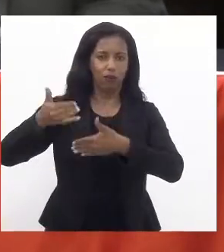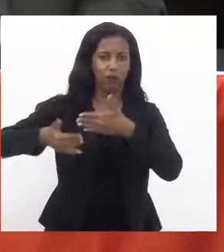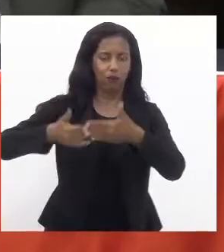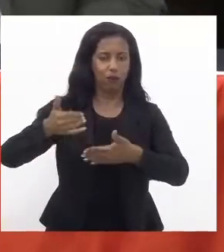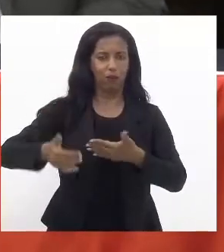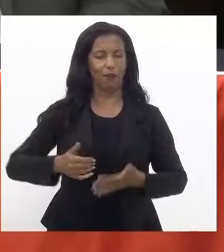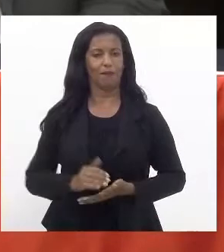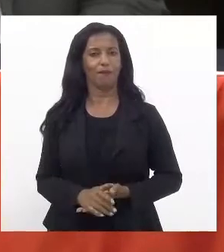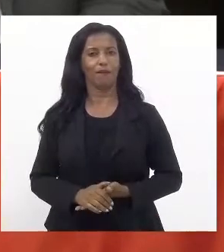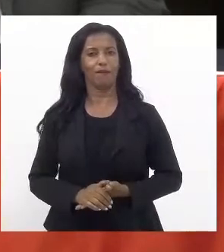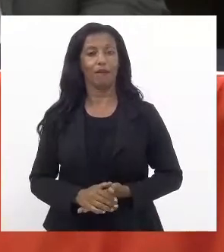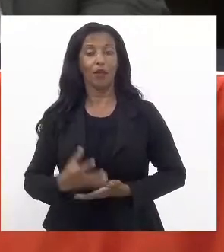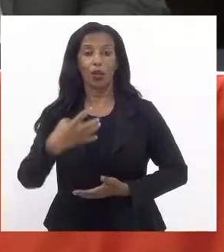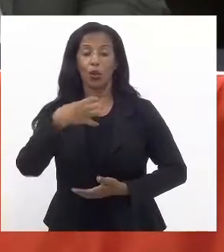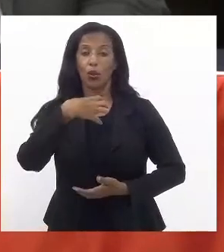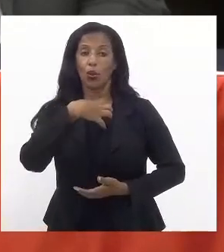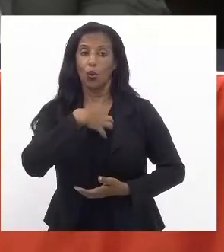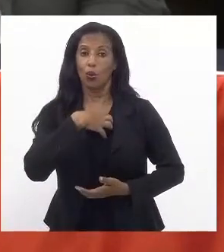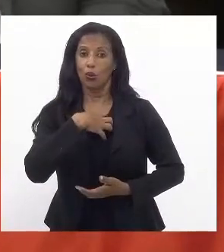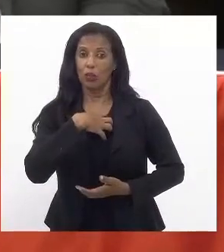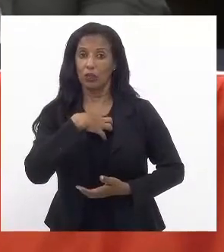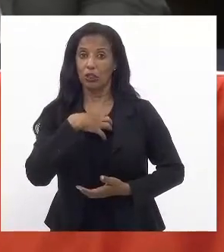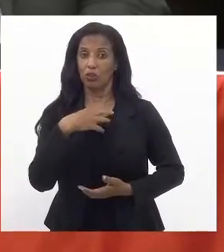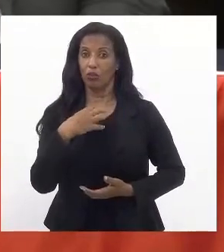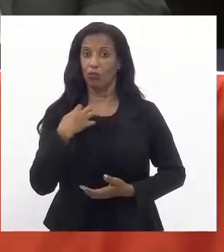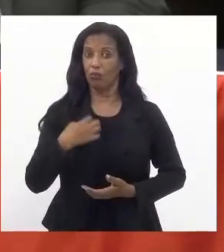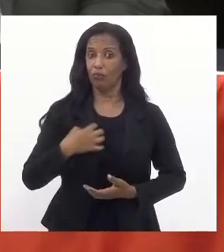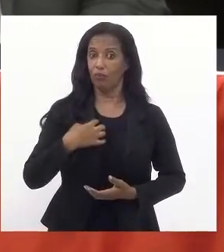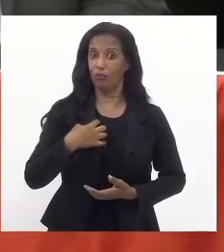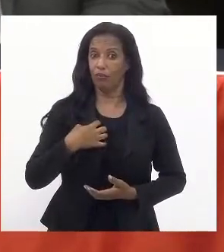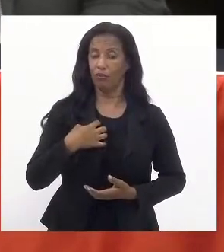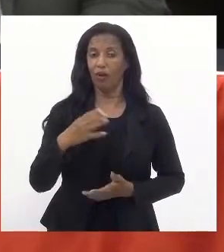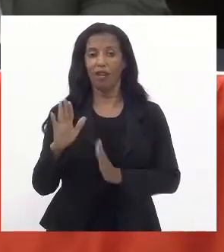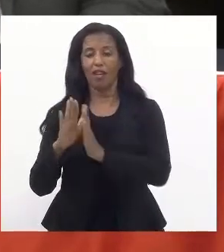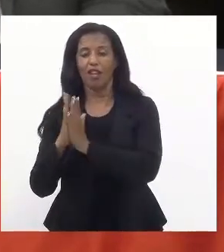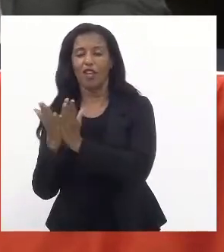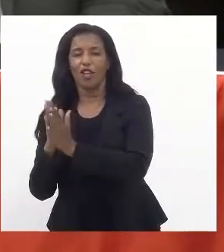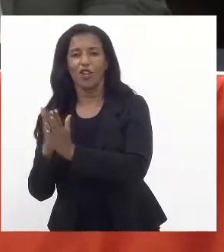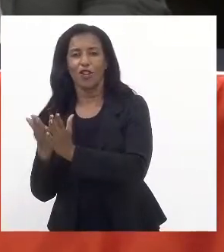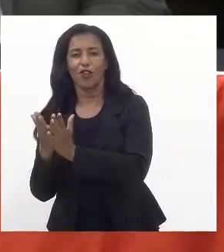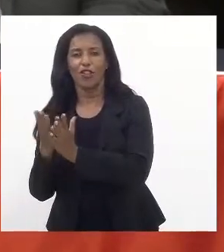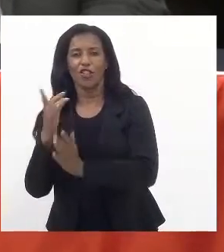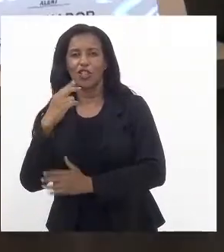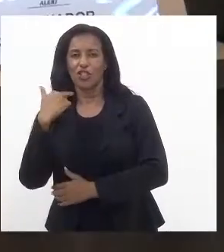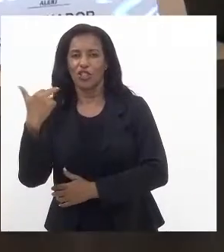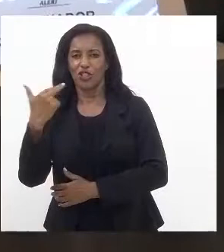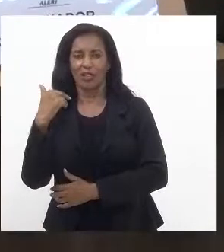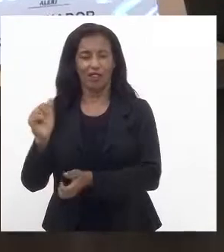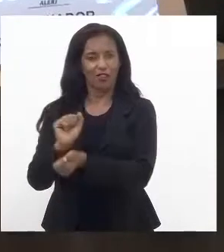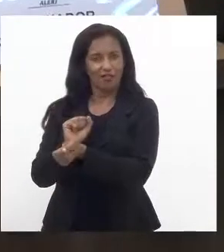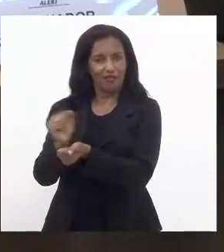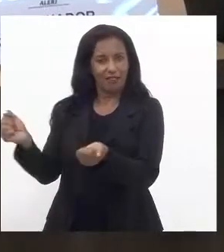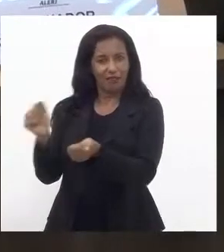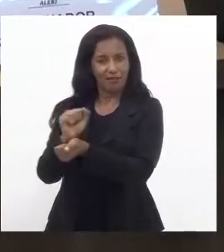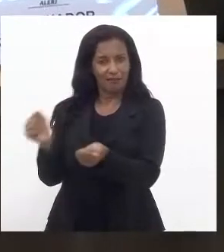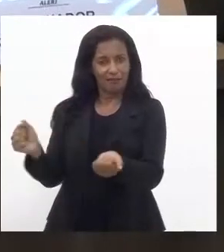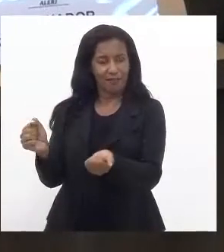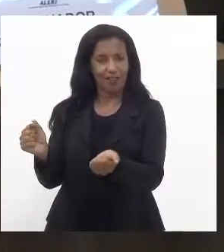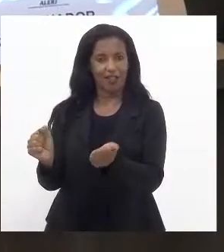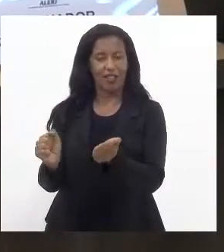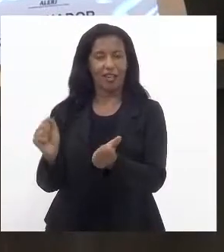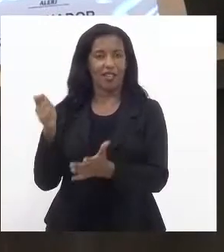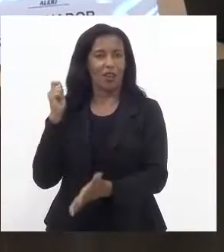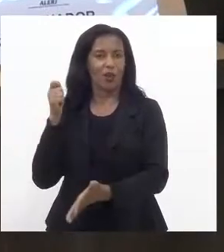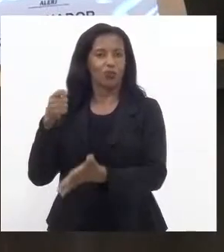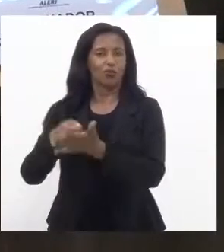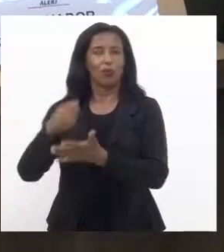tomos. O Sentido Revoltado, e o livro sobre a dialética da liberdade e a autoridade